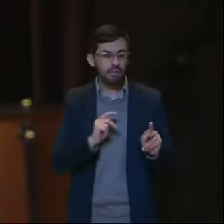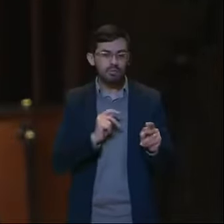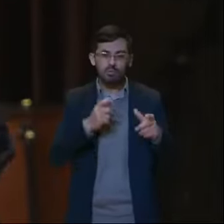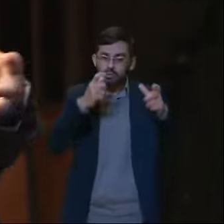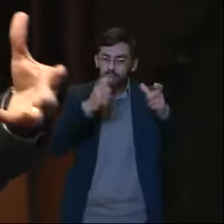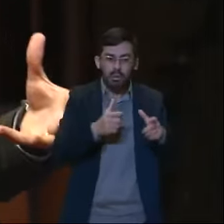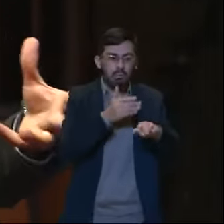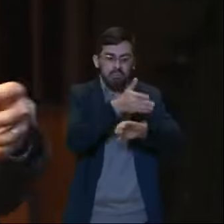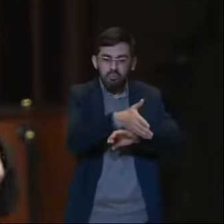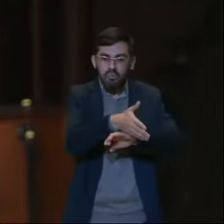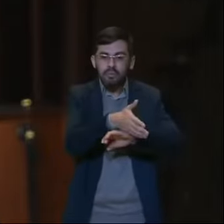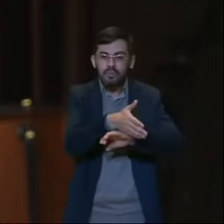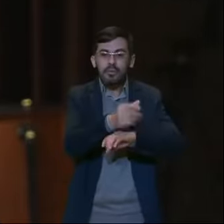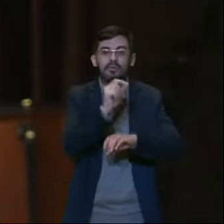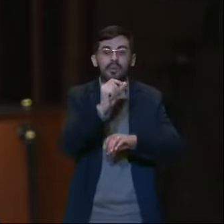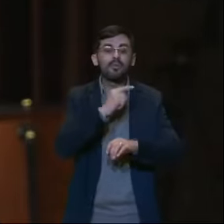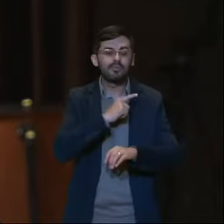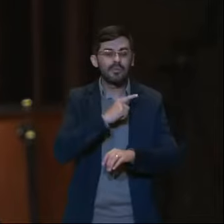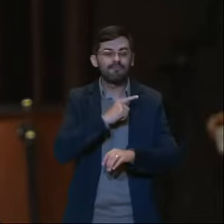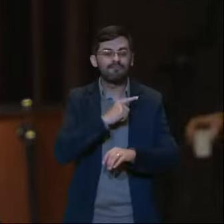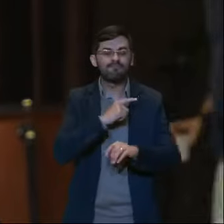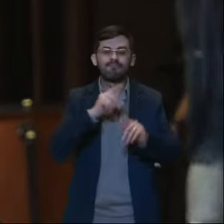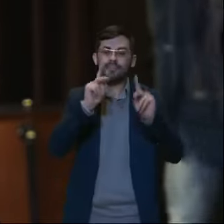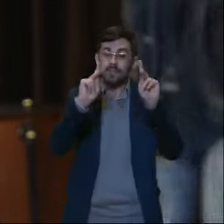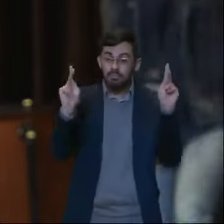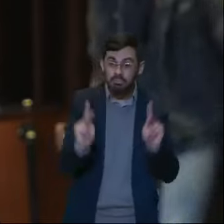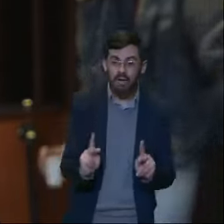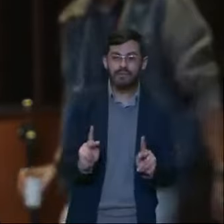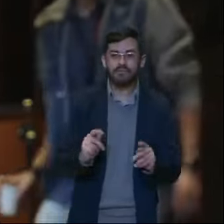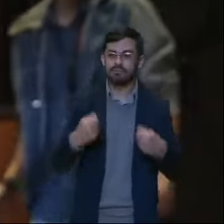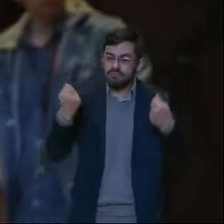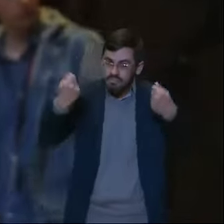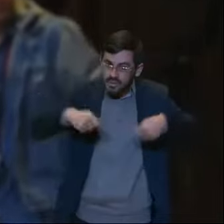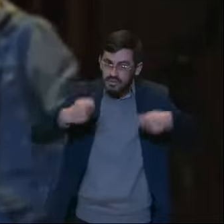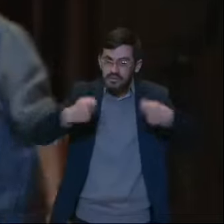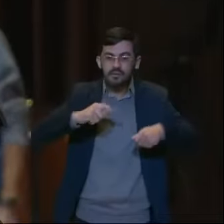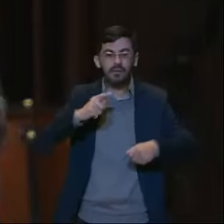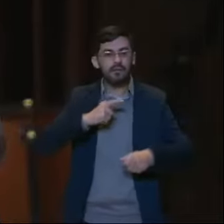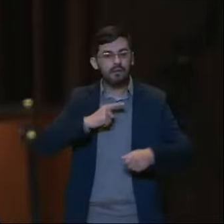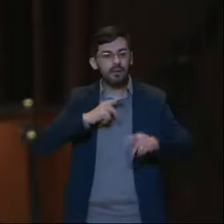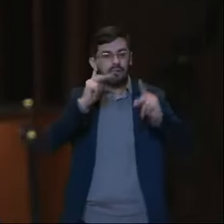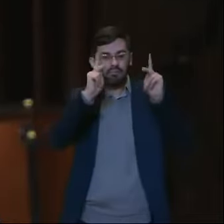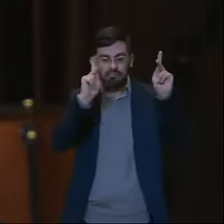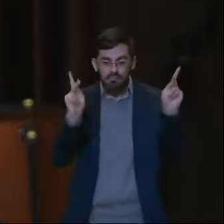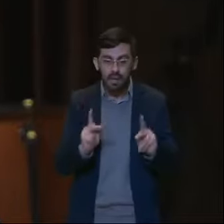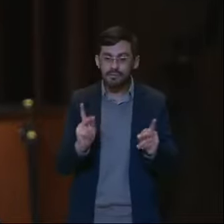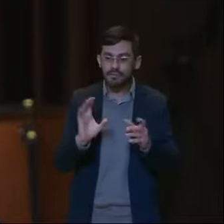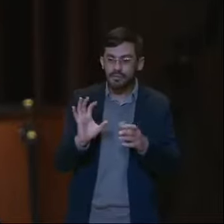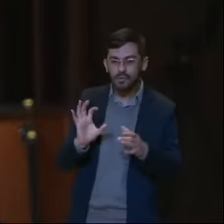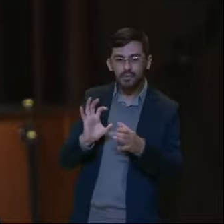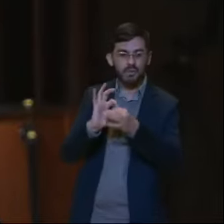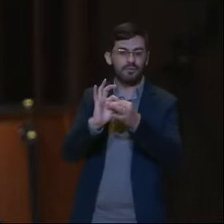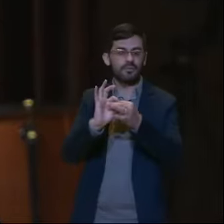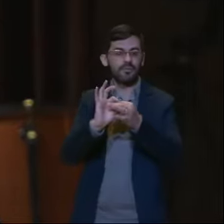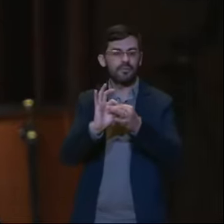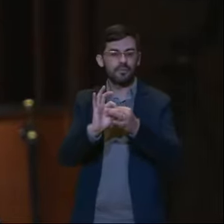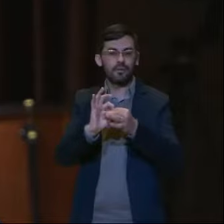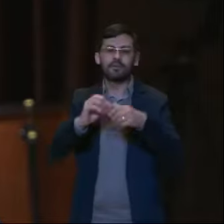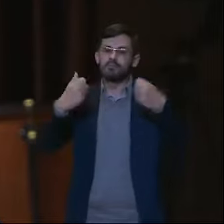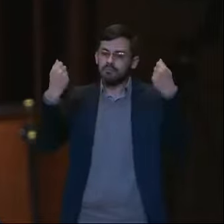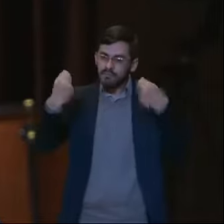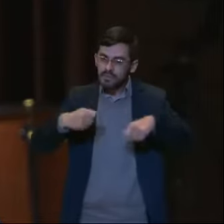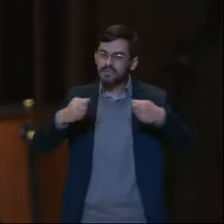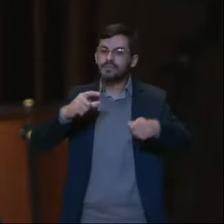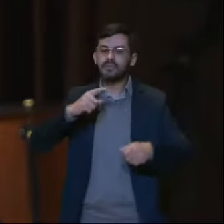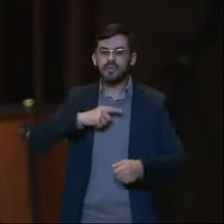haverá paz. No nosso meio deve haver união. No nosso meio deve haver